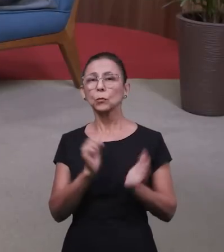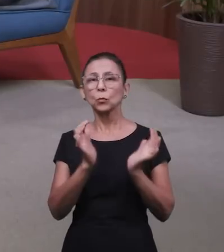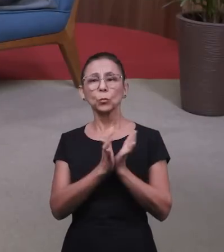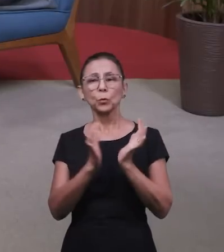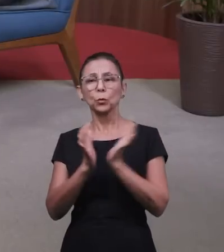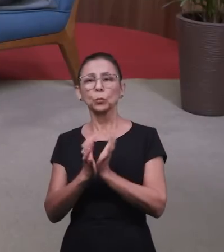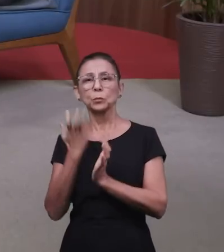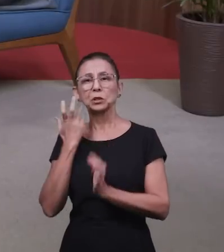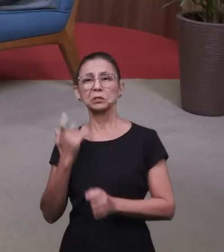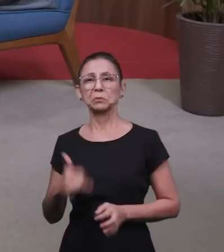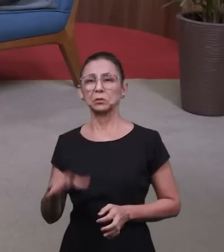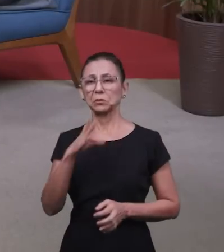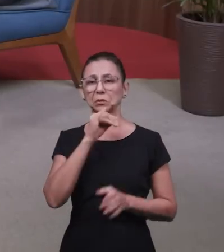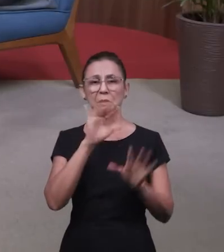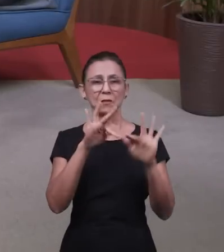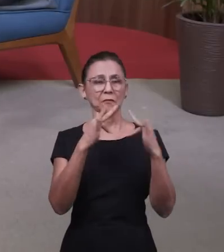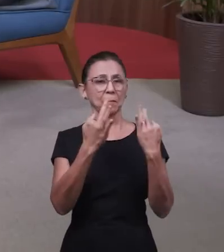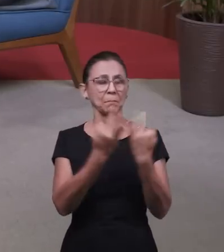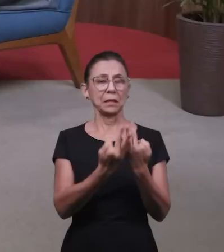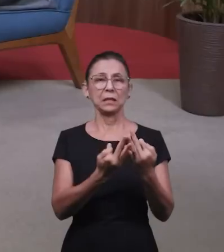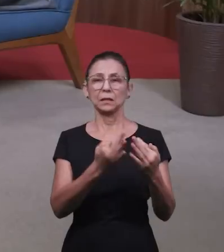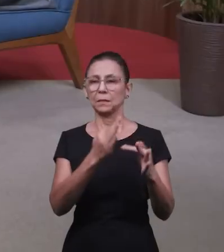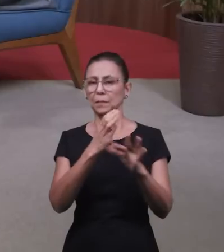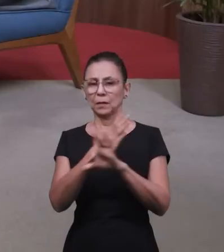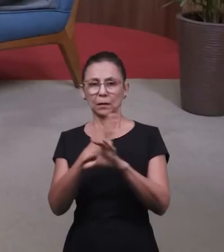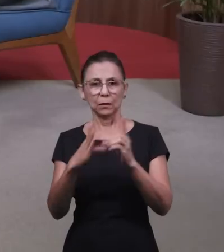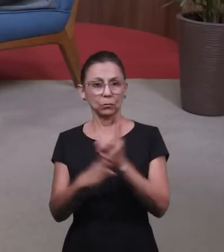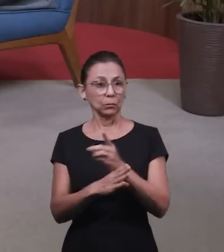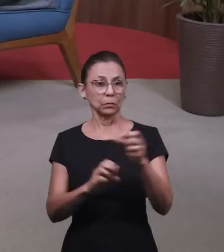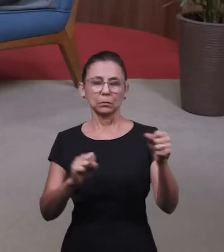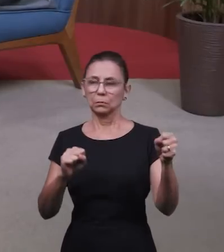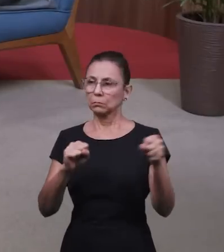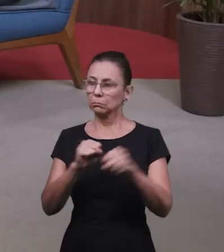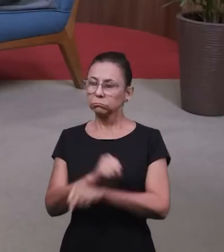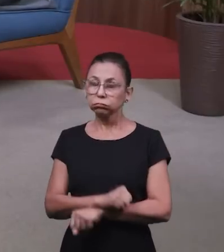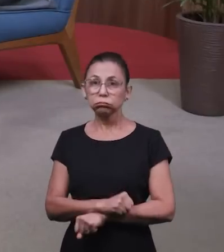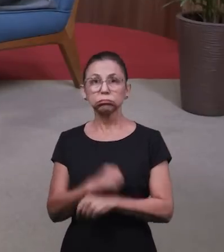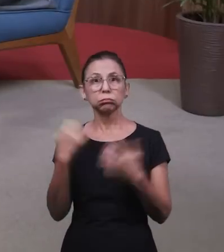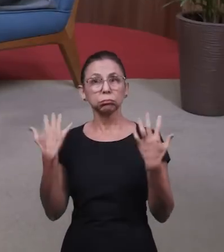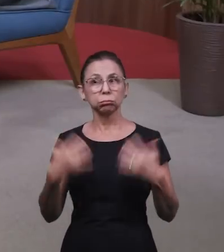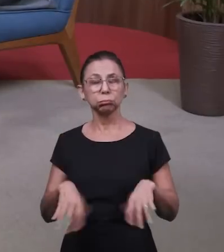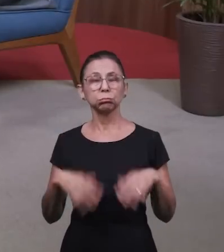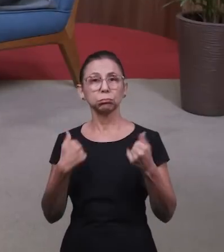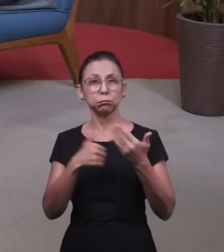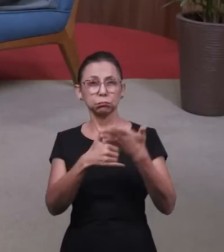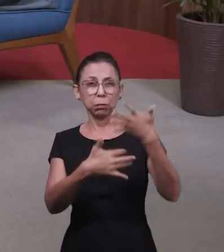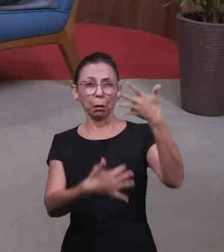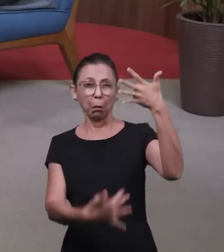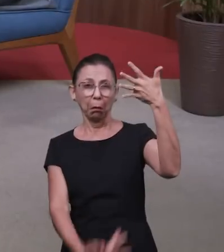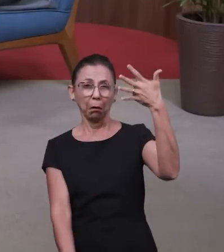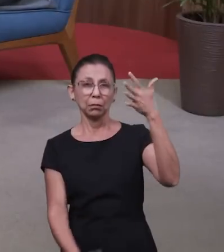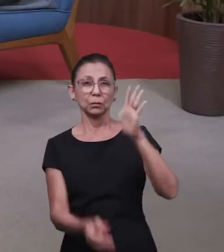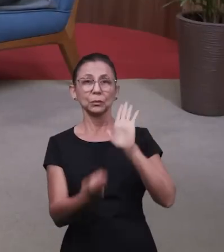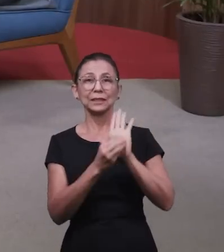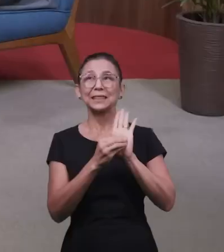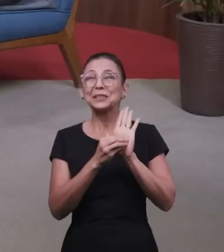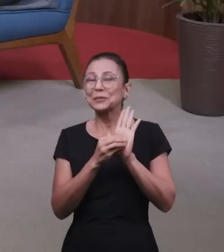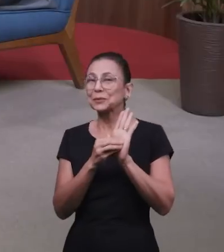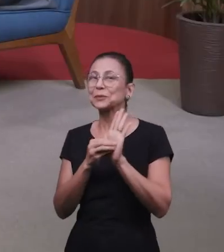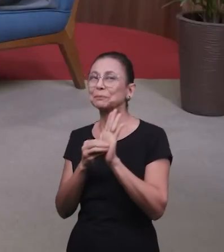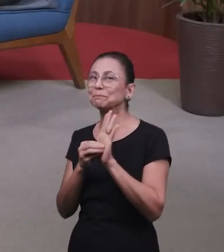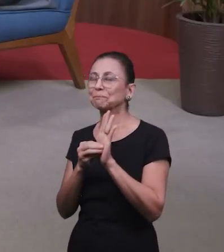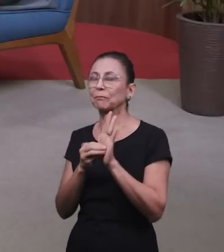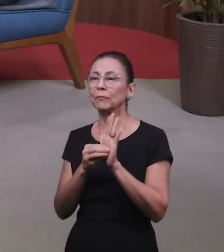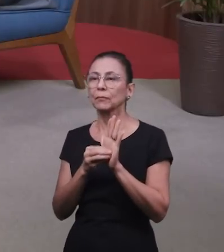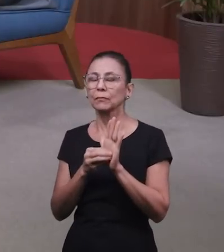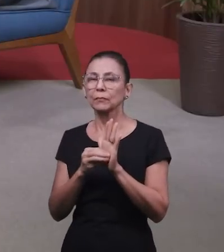adolescente, para família, tem cultos, tem seminários, tem uma grande quantidade de conteúdos maravilhosa aqui no